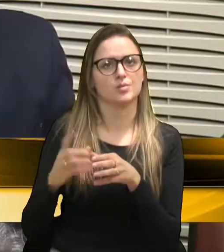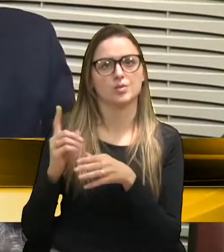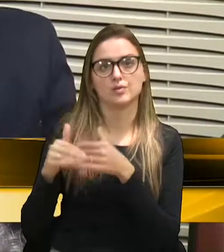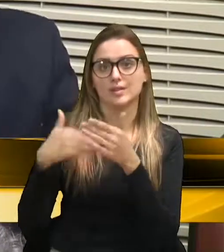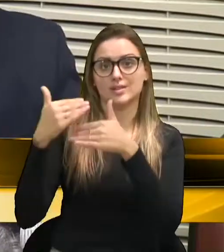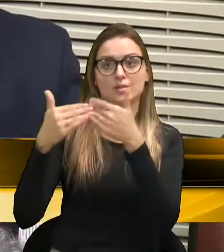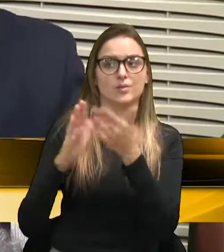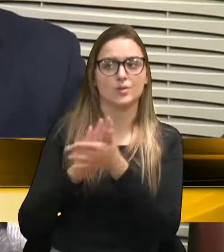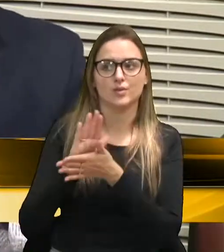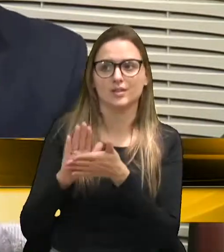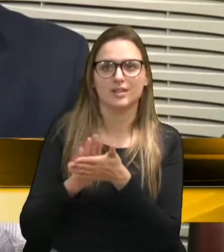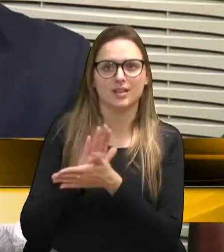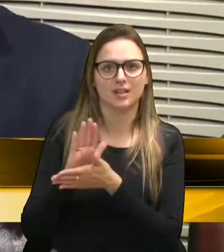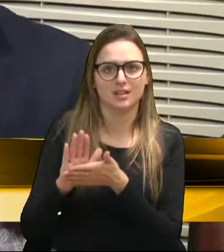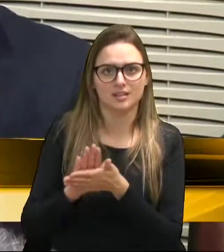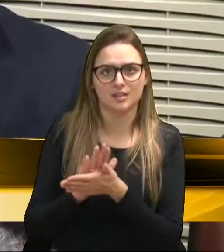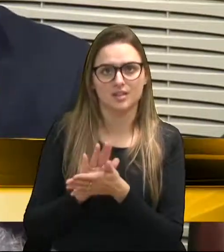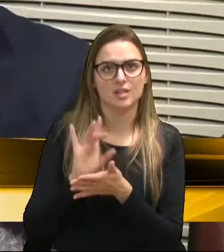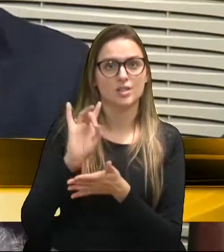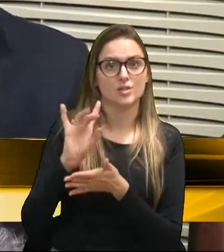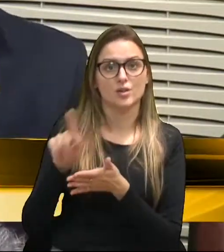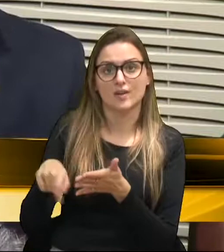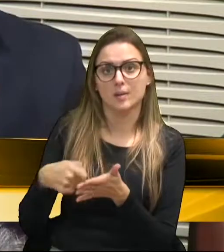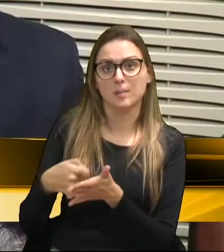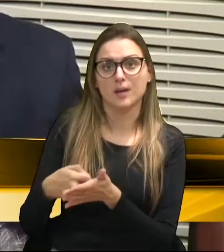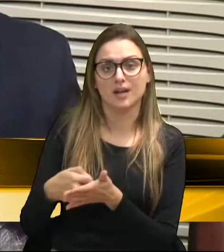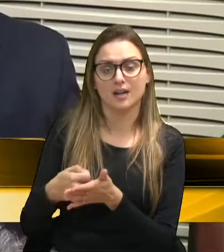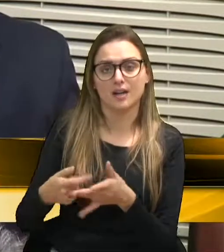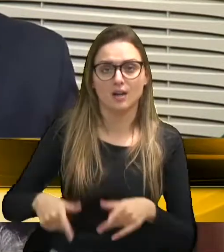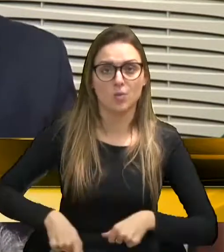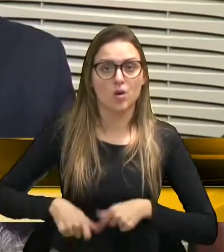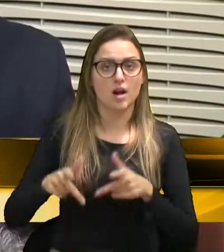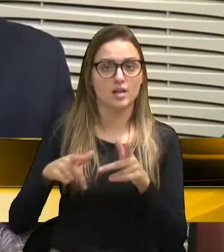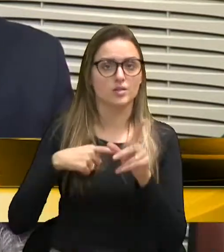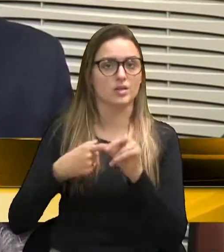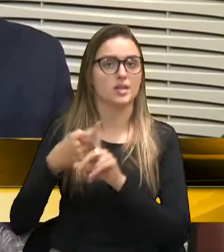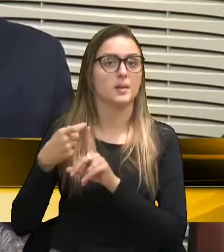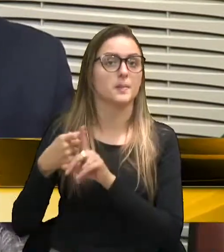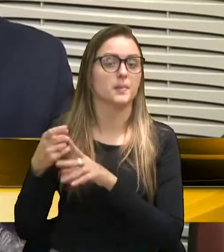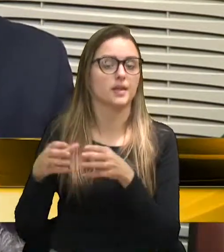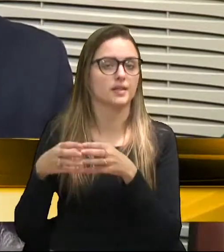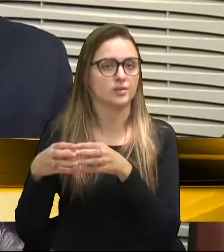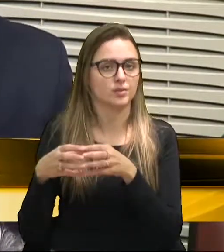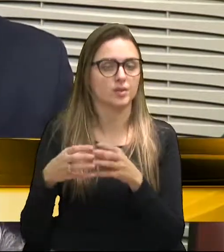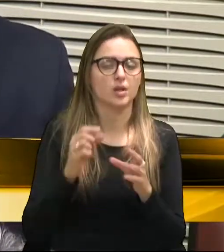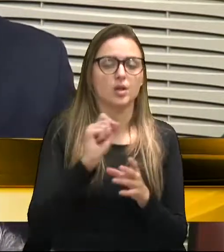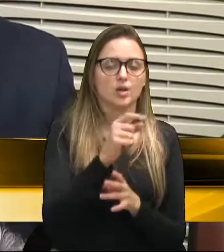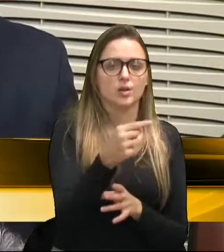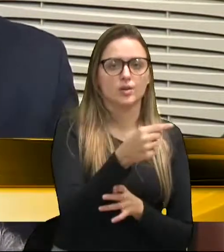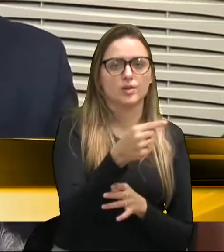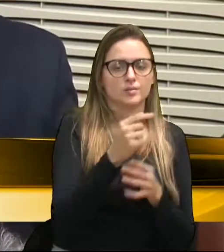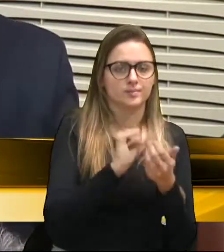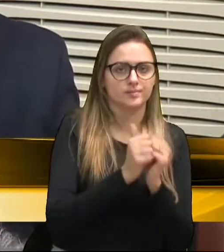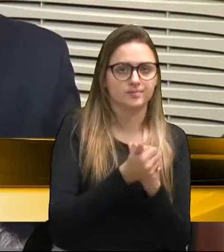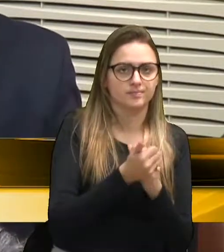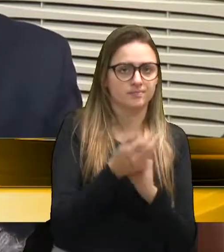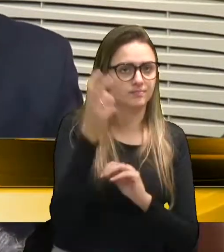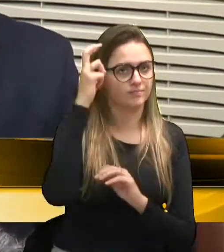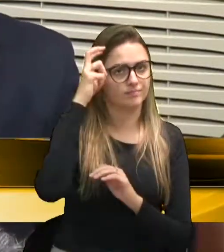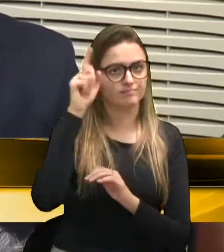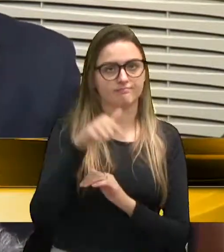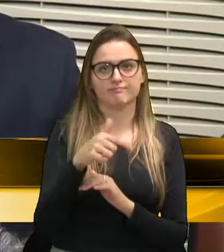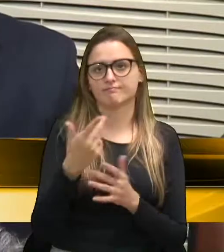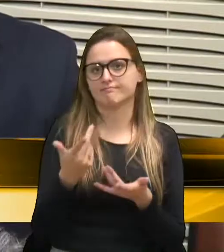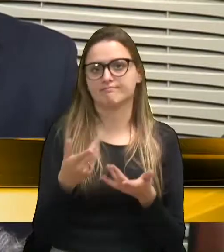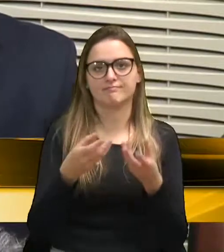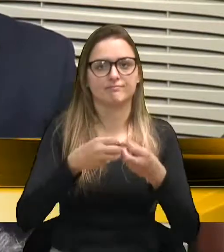Né? Mal e mal vai pagar o custeio da Secretaria do Turismo. As reduções no esporte e na cultura é impacto no